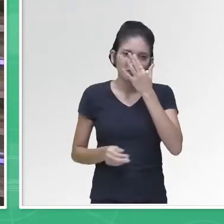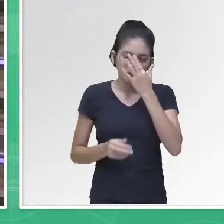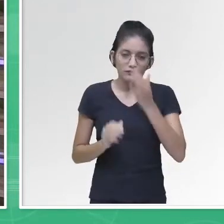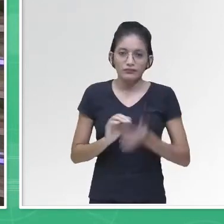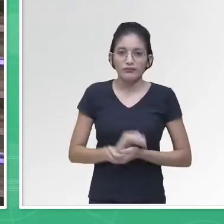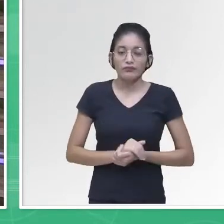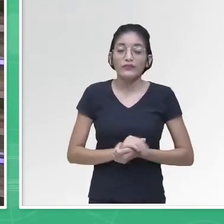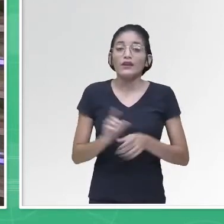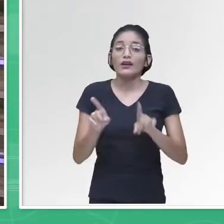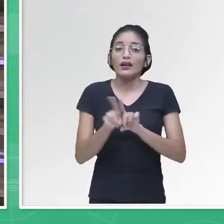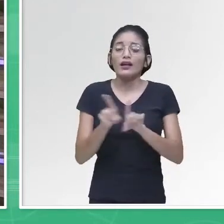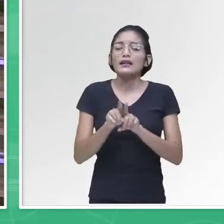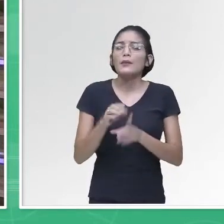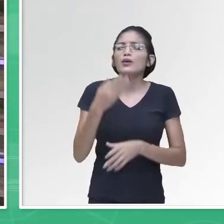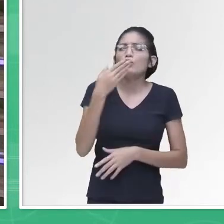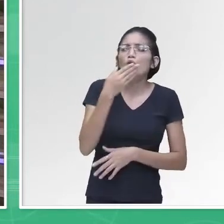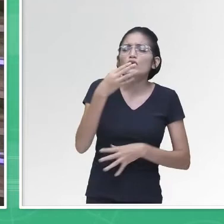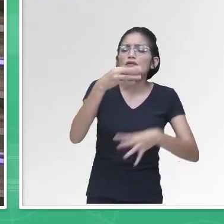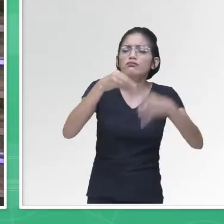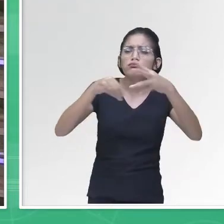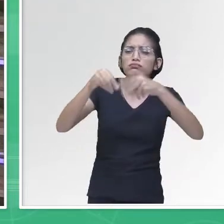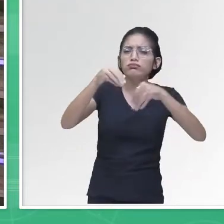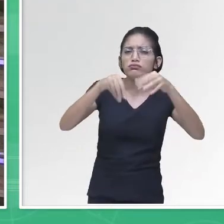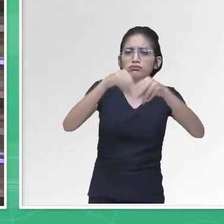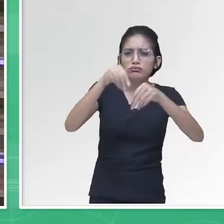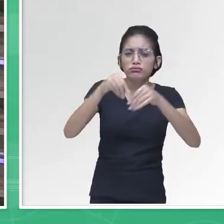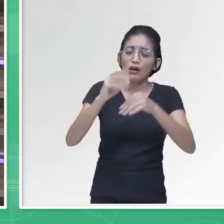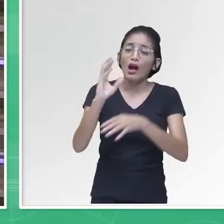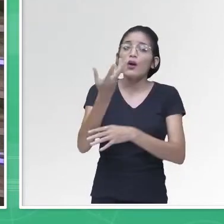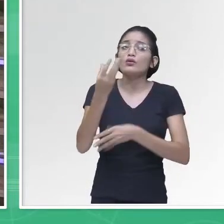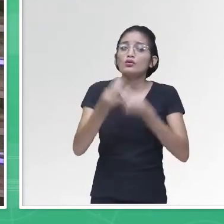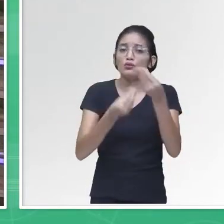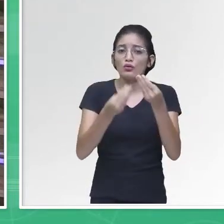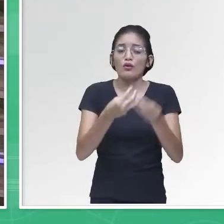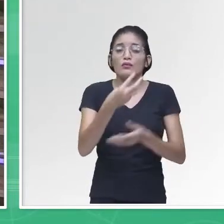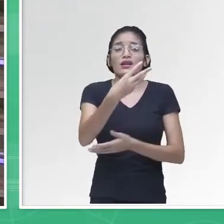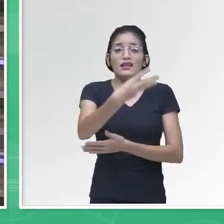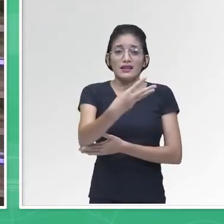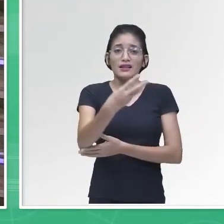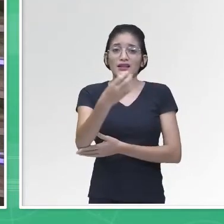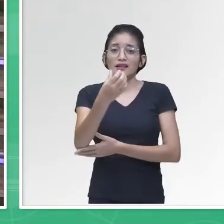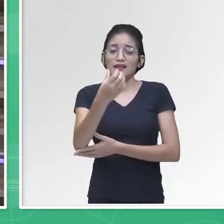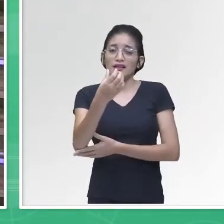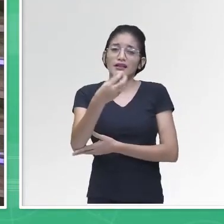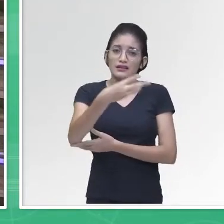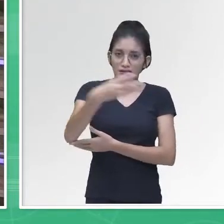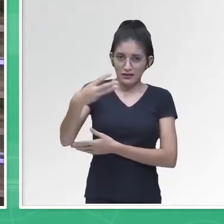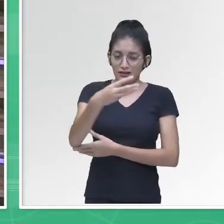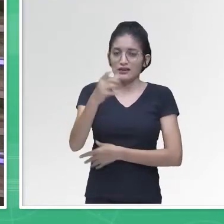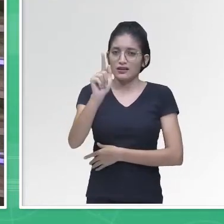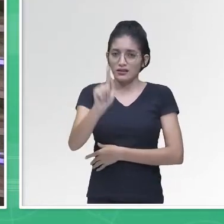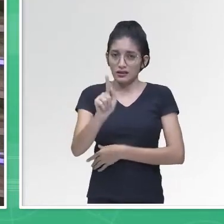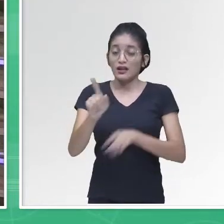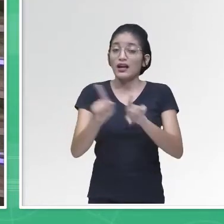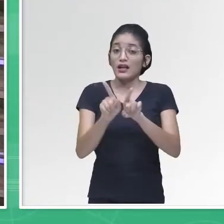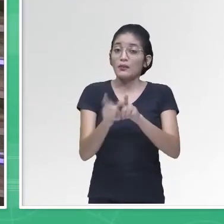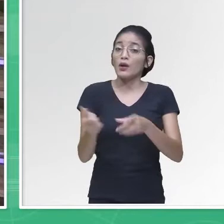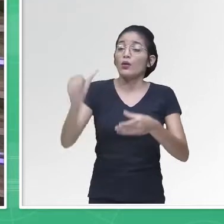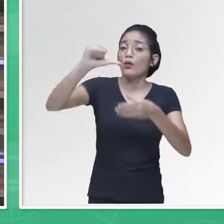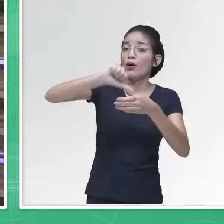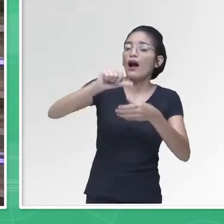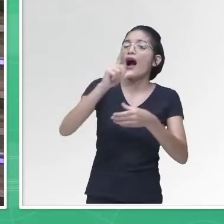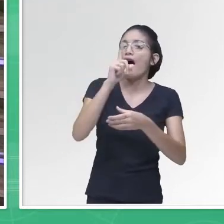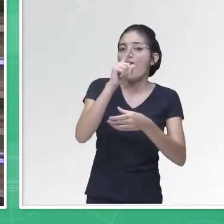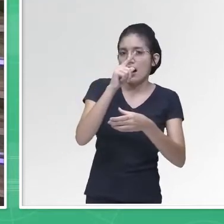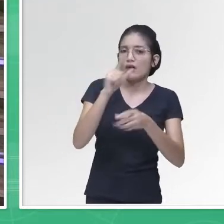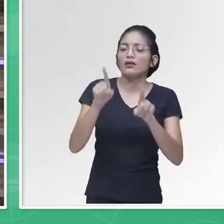do açúcar, o coeficiente de solubilidade do açúcar é igual a 33 gramas por 100 gramas de água,